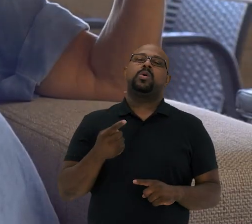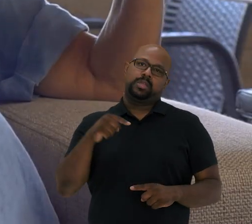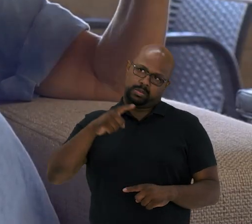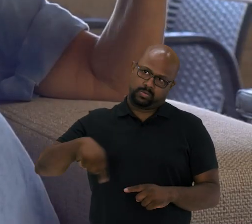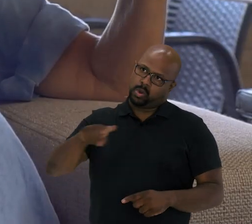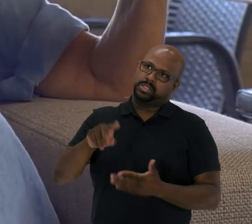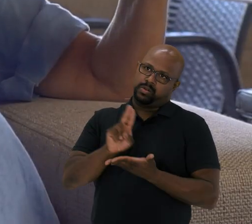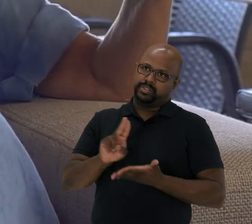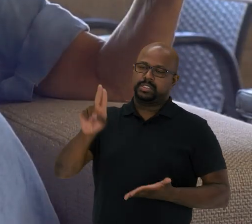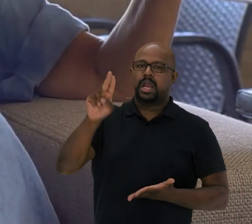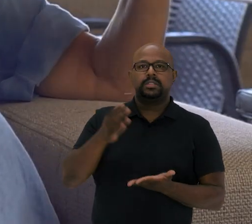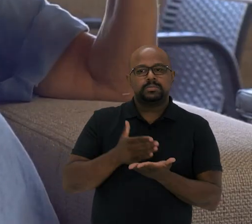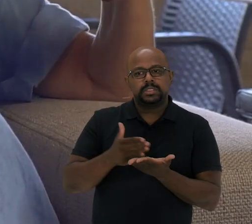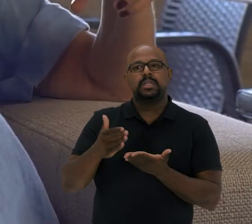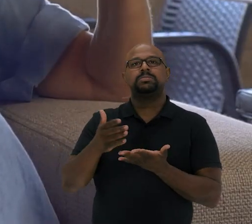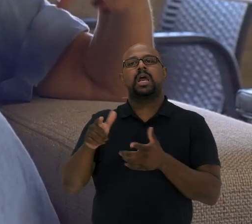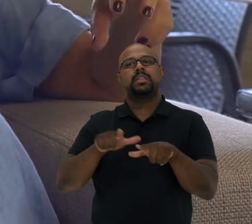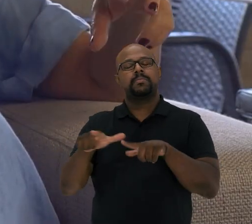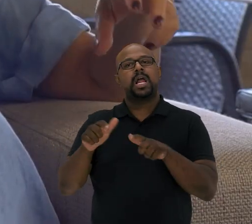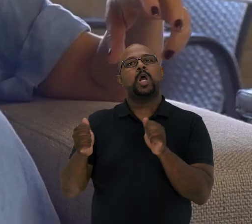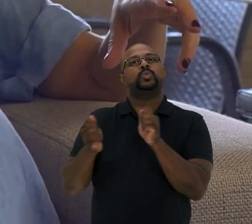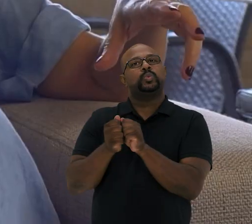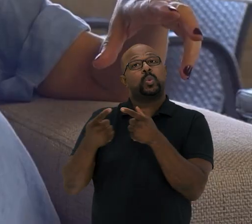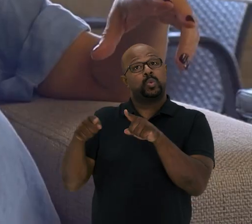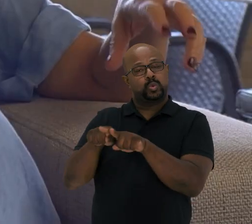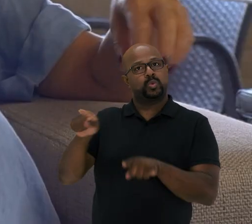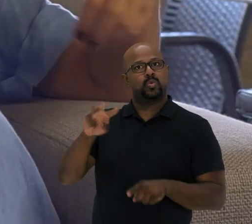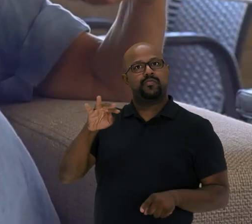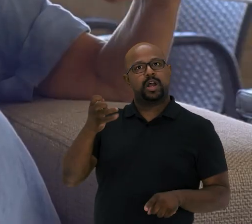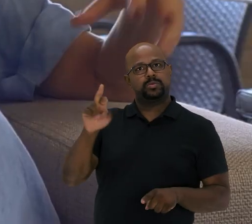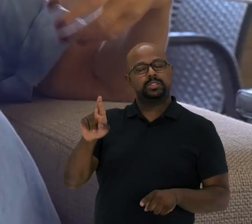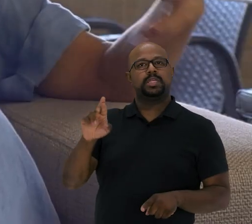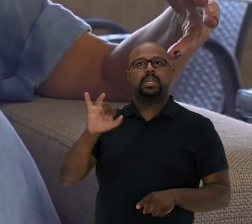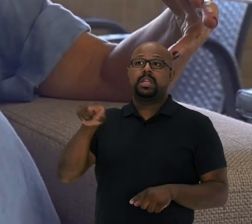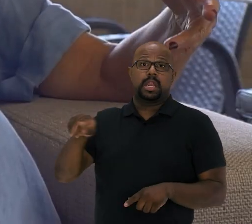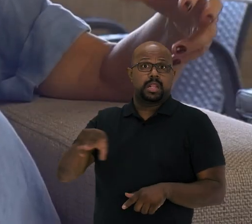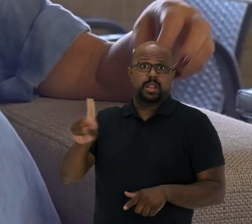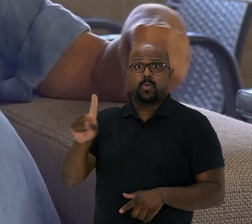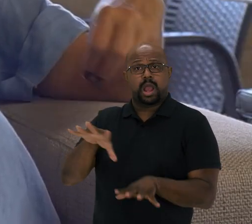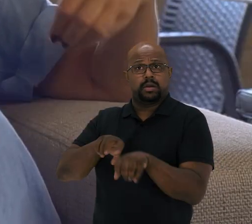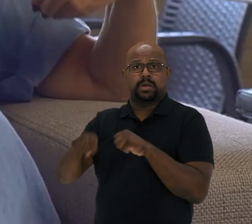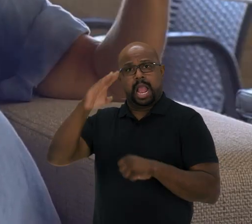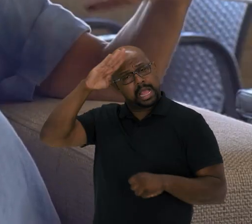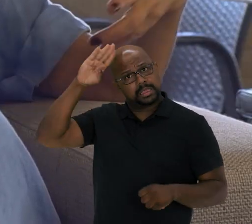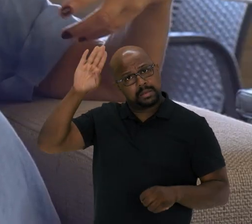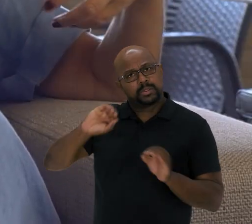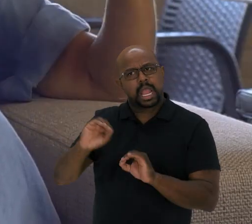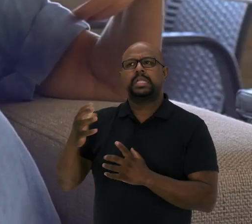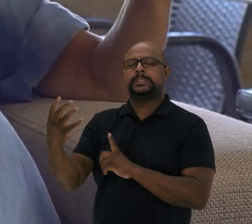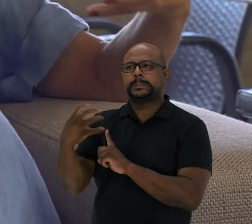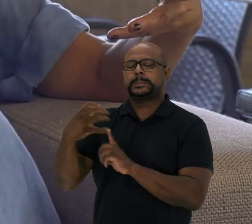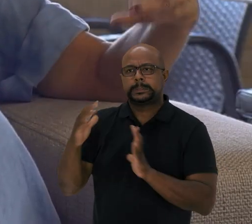nós, na universidade, então, começamos a trabalhar conjuntamente com ele. Ele, assim, não sendo do meio acadêmico, ele